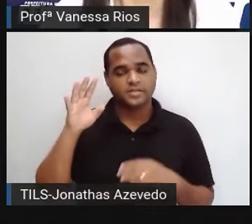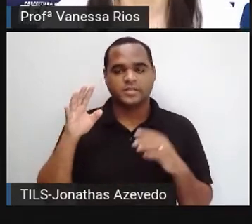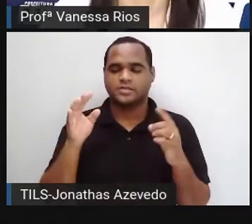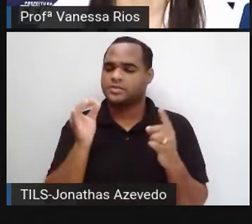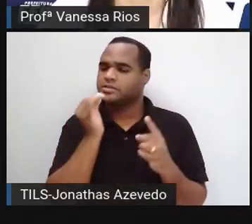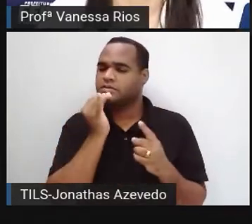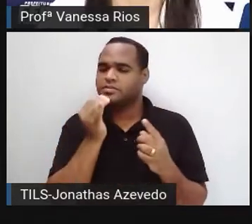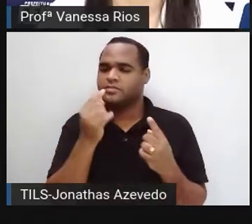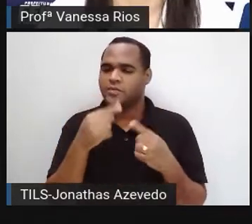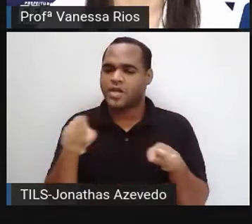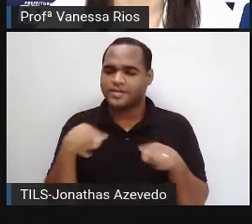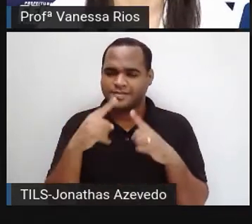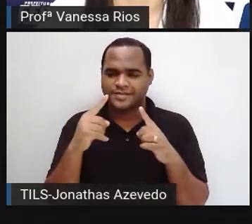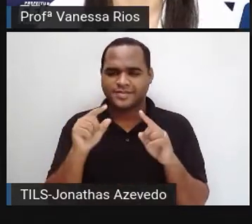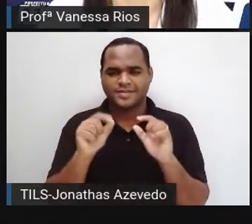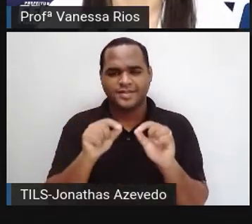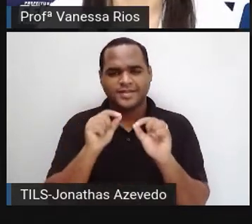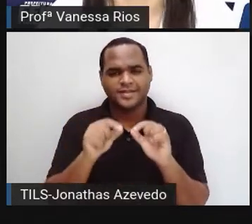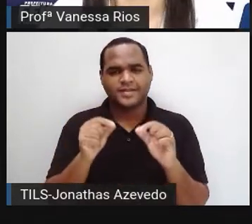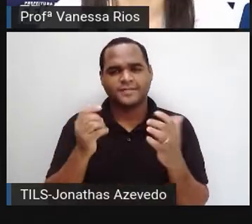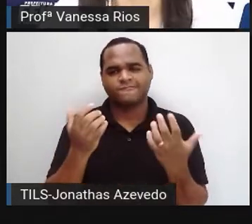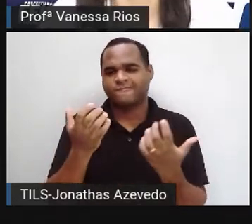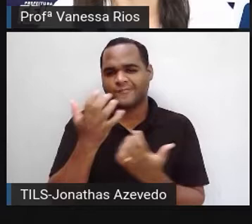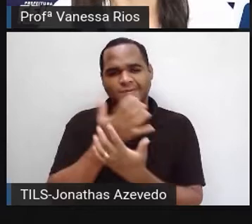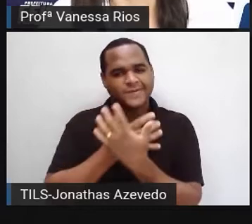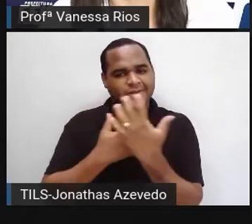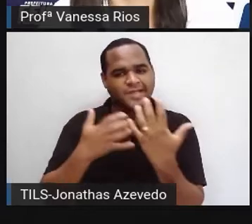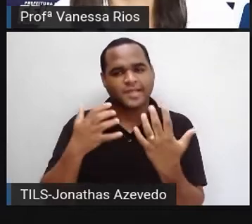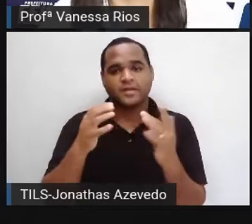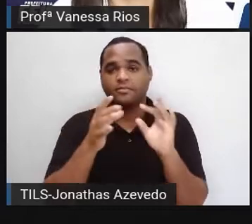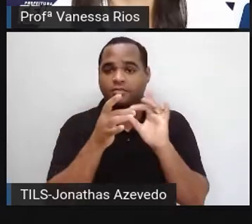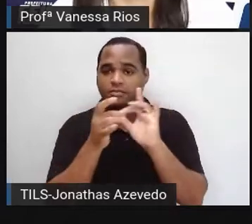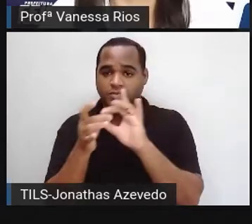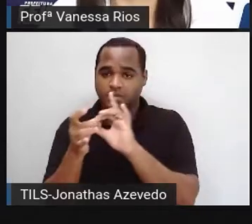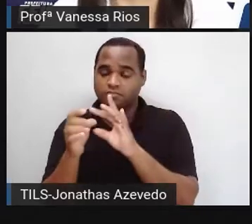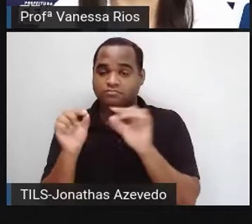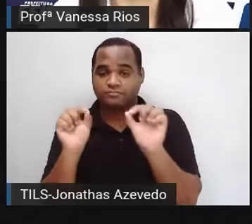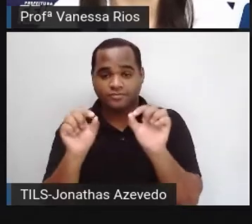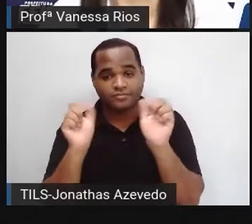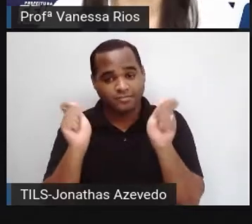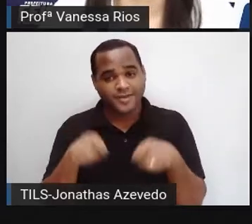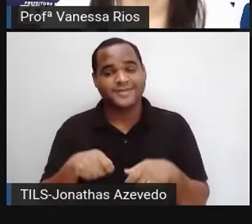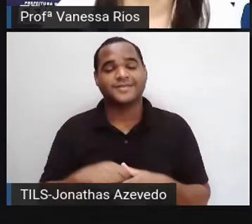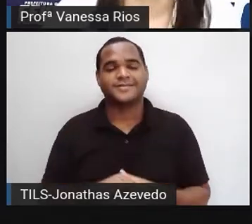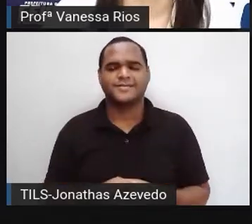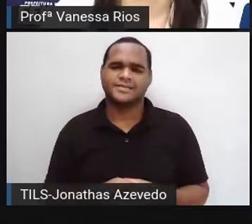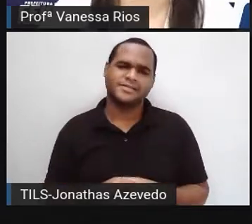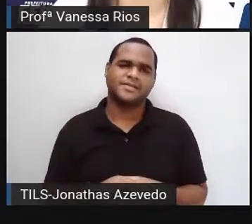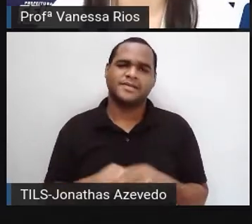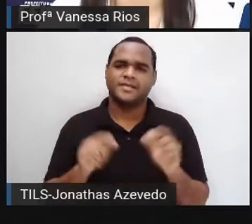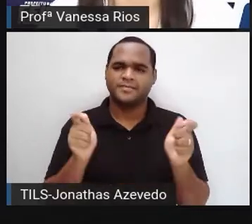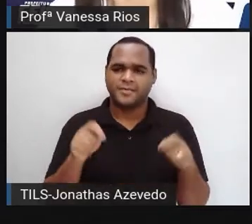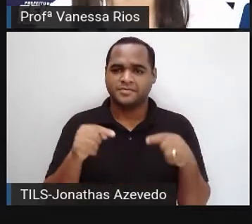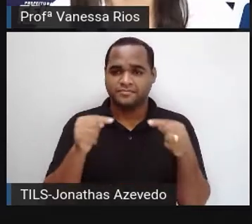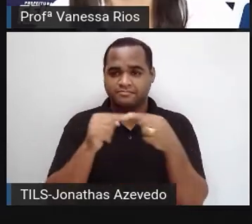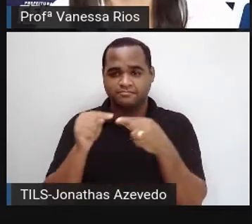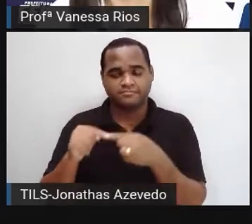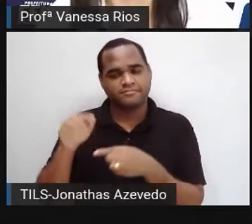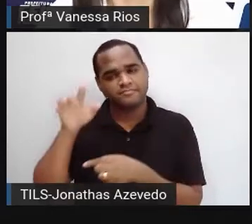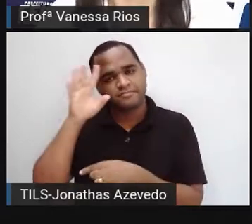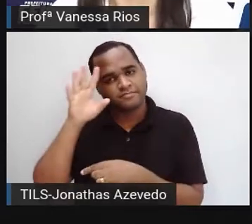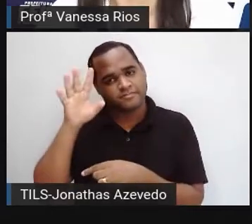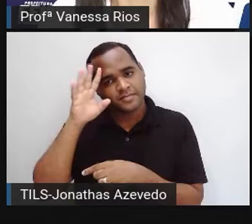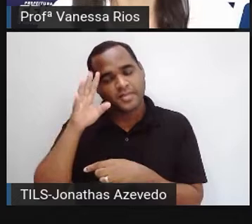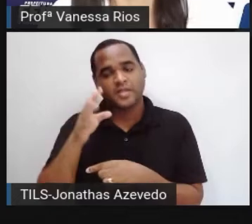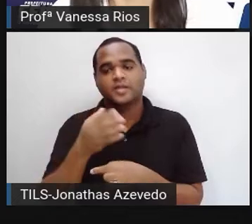a gente já faz essa junção, né, ou essa relação do som com a música. E aí, por isso, a gente já pensa no